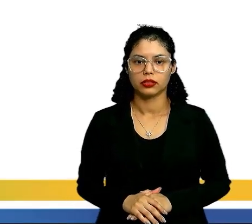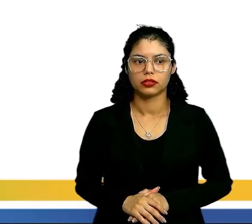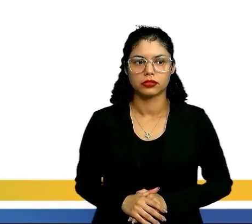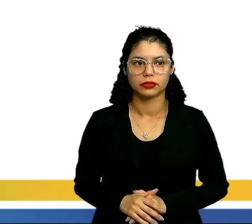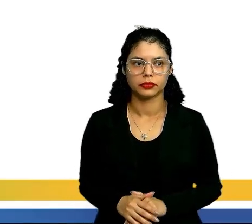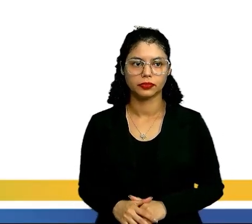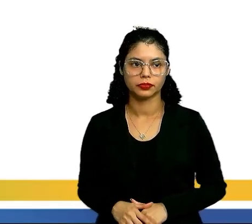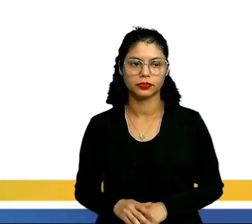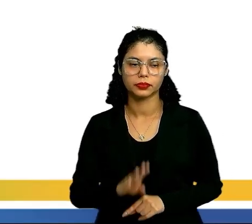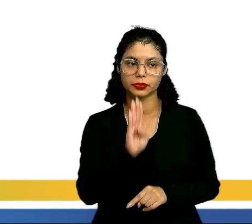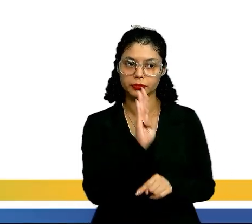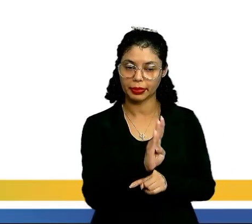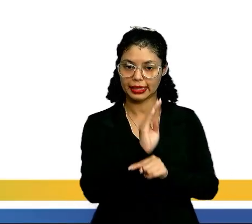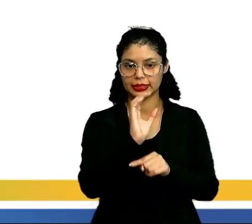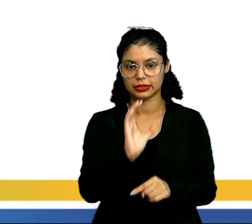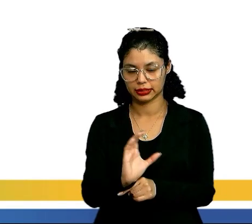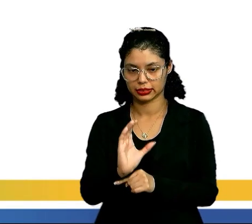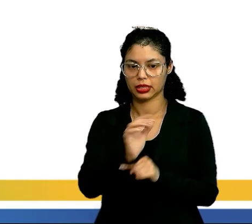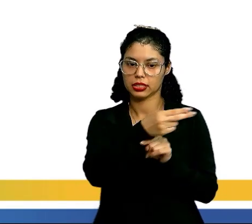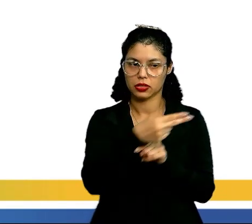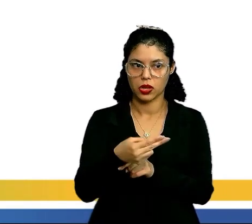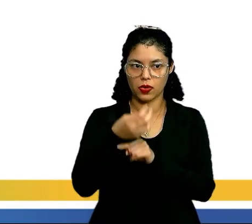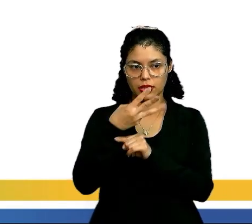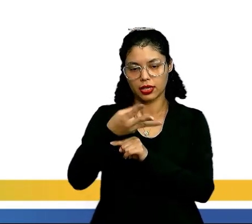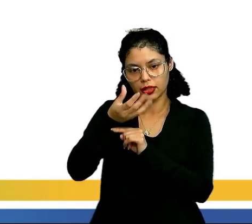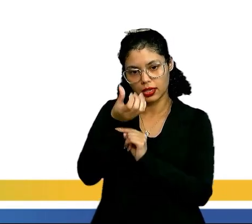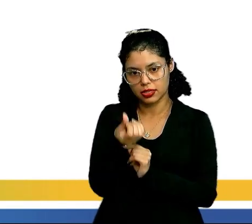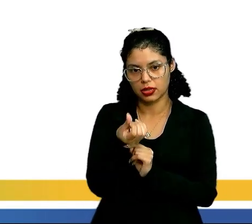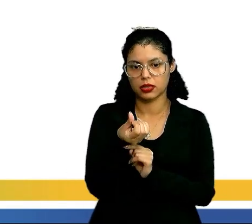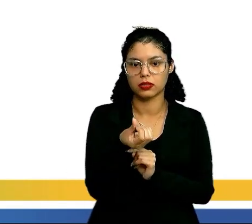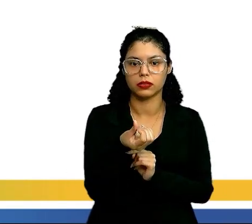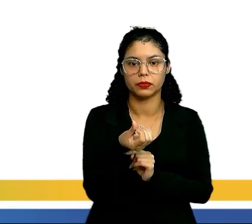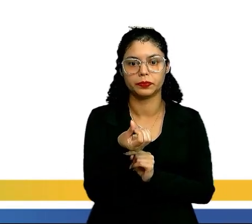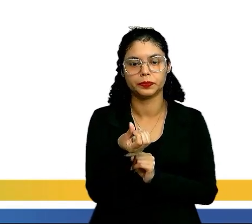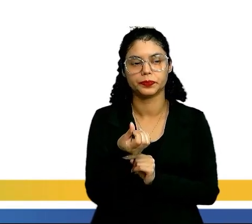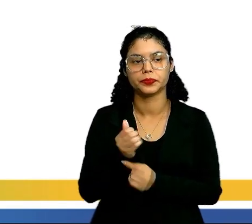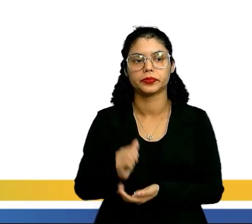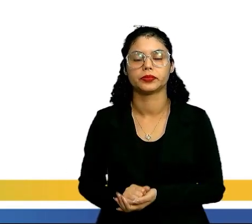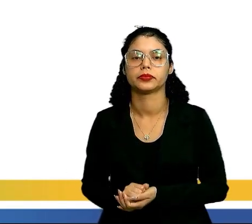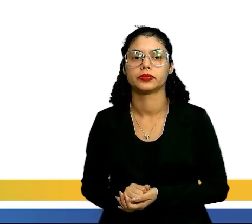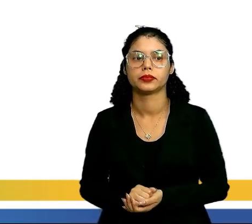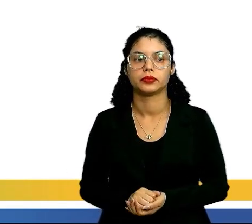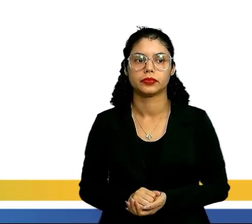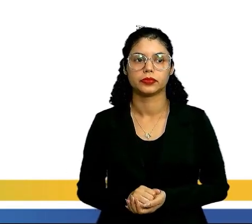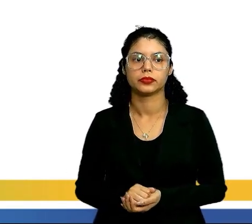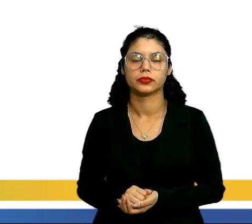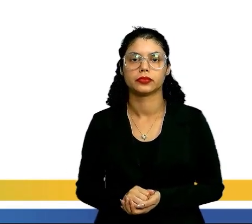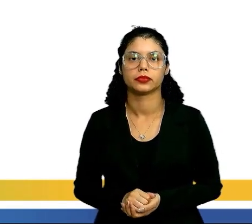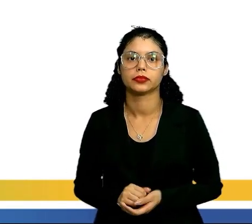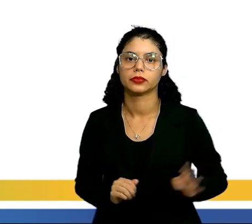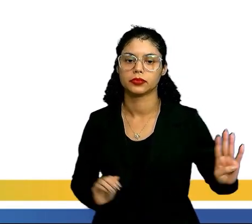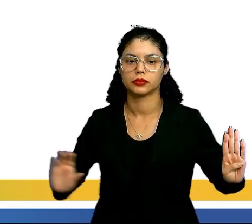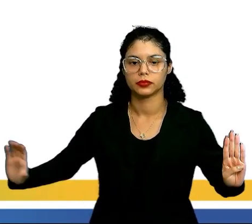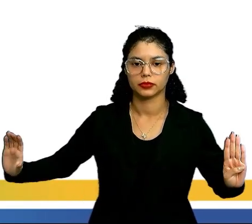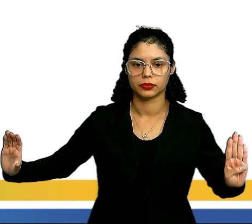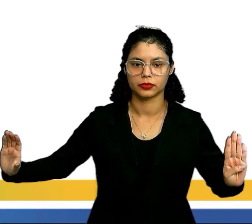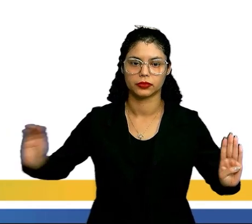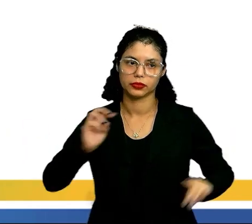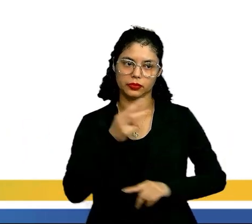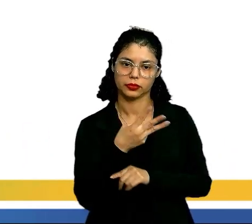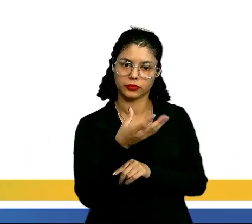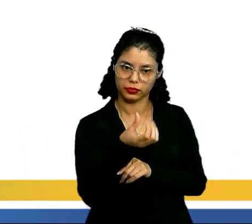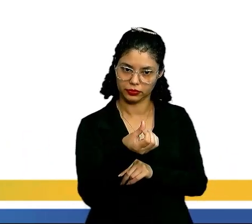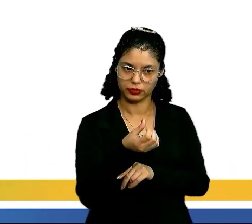Portanto, o B, tá? Que é a distância aqui entre o prédio e a criança, tá? BC é igual